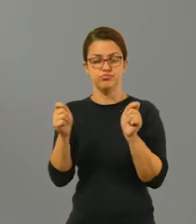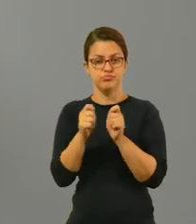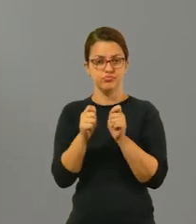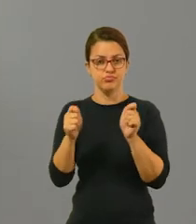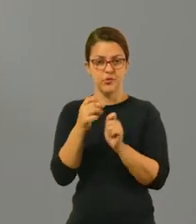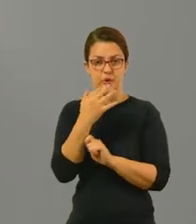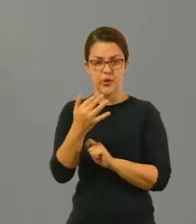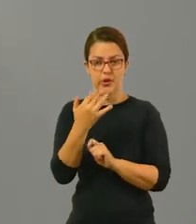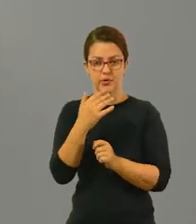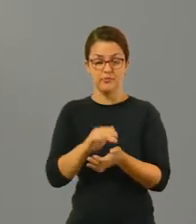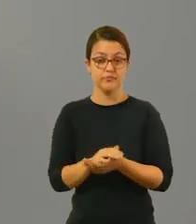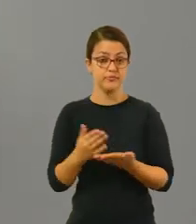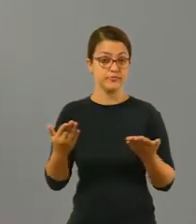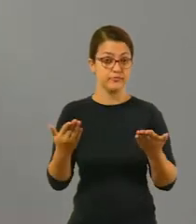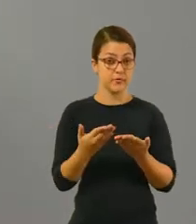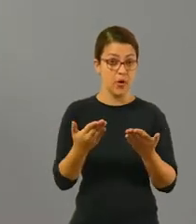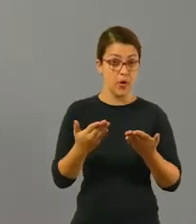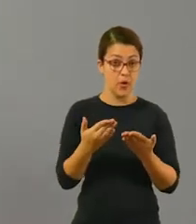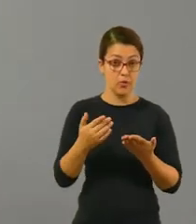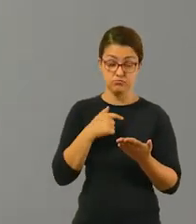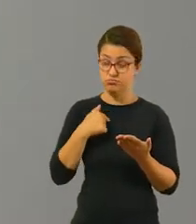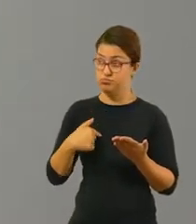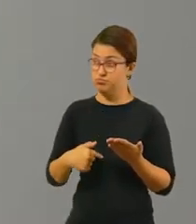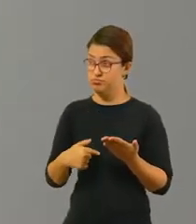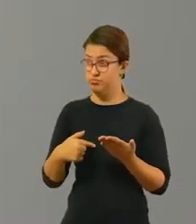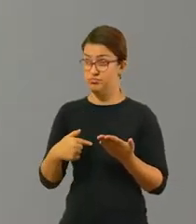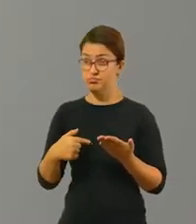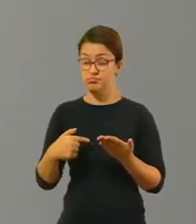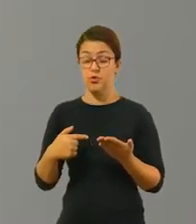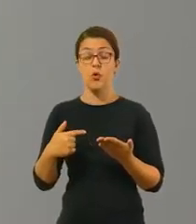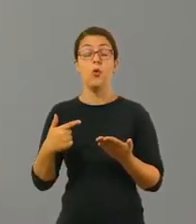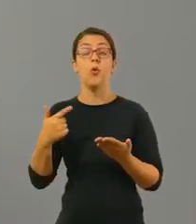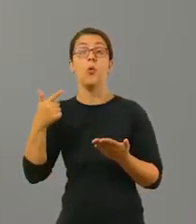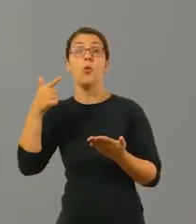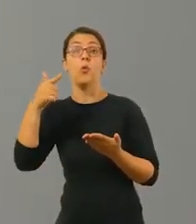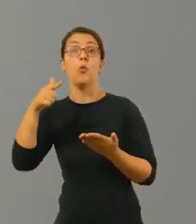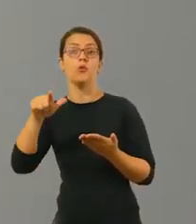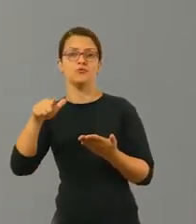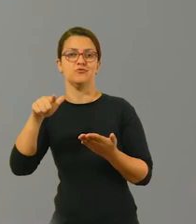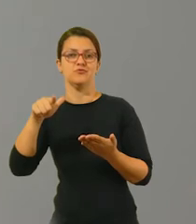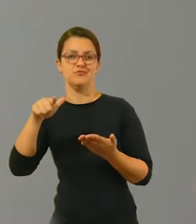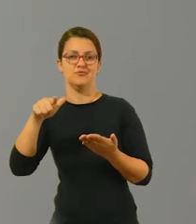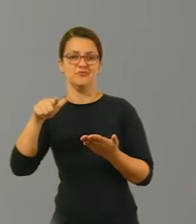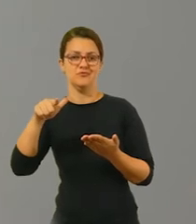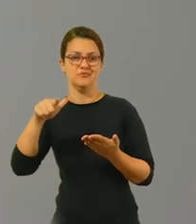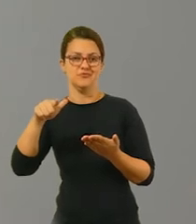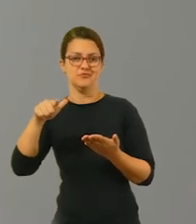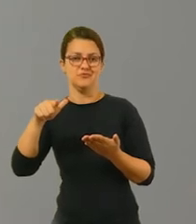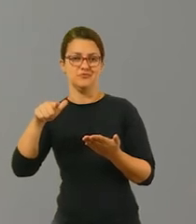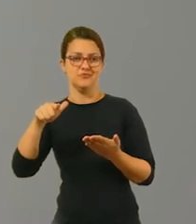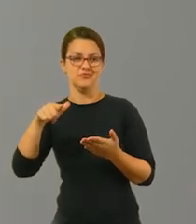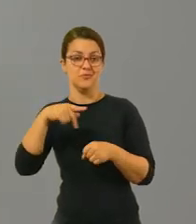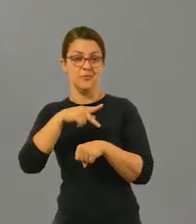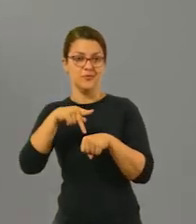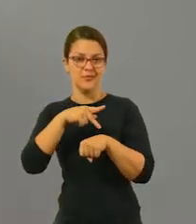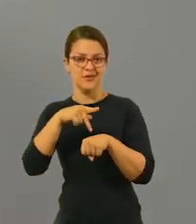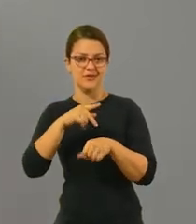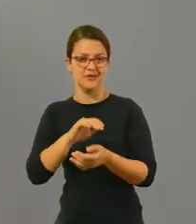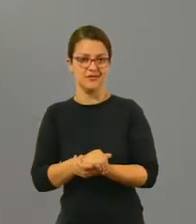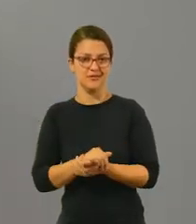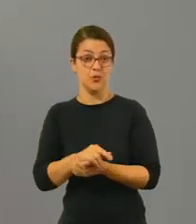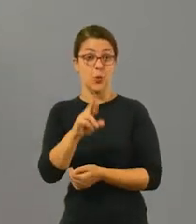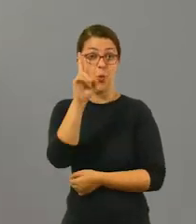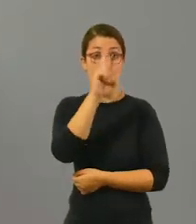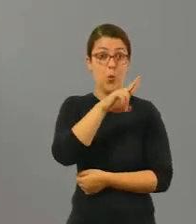bem colorido. E agora, nós vamos sair da China e vamos para outro país. Nós vamos para a Rússia,